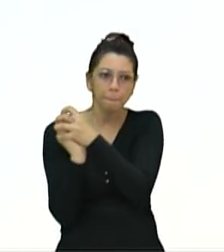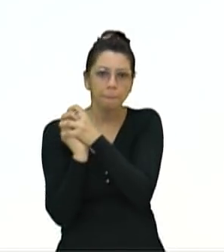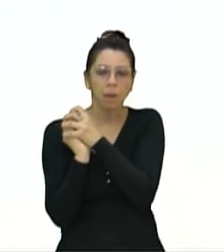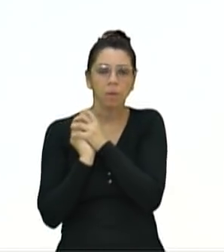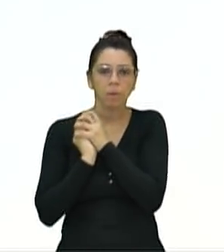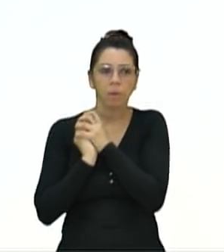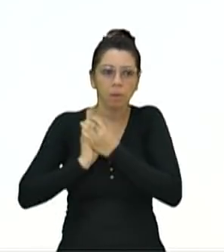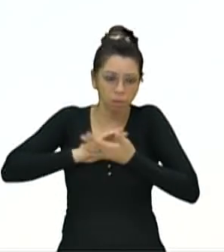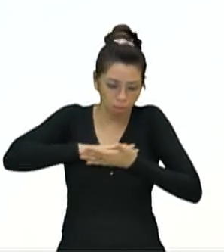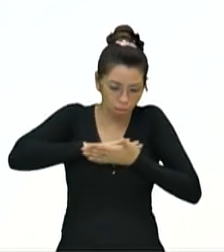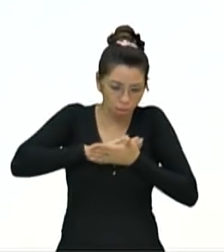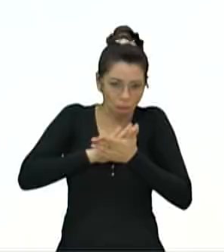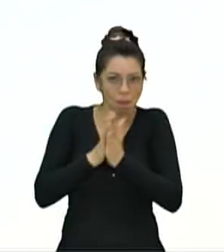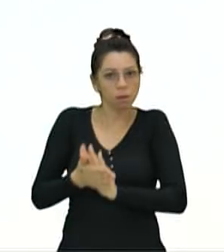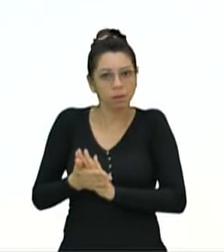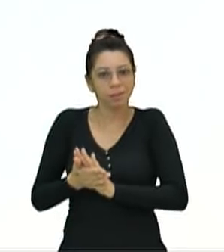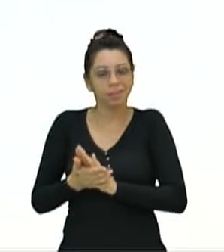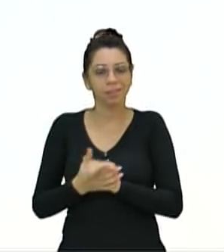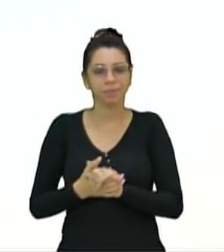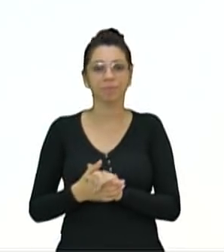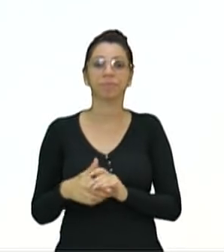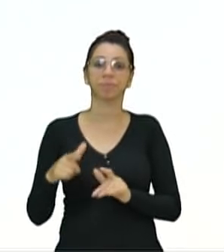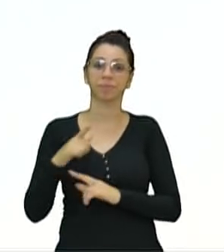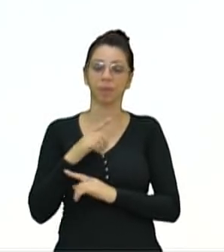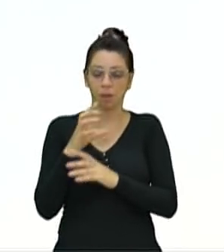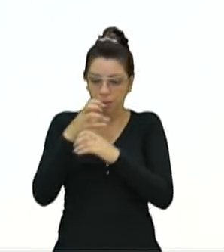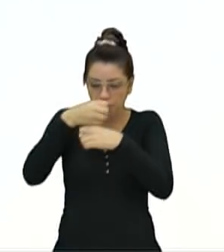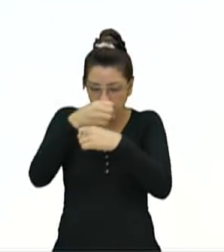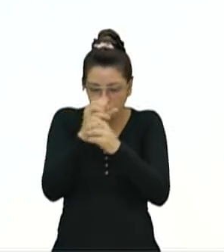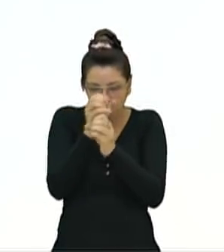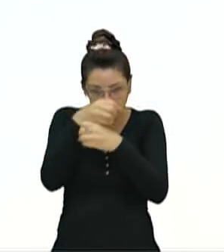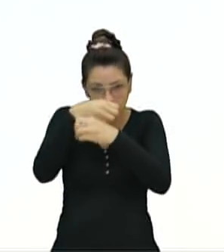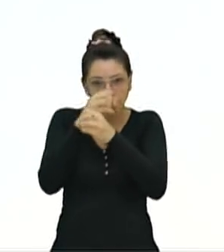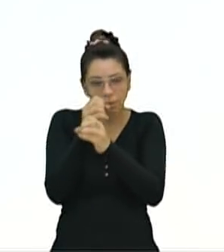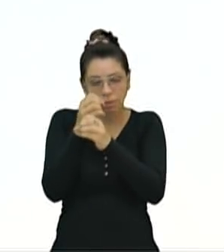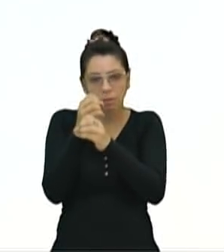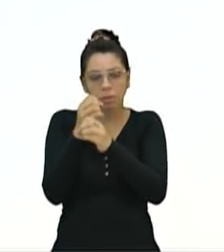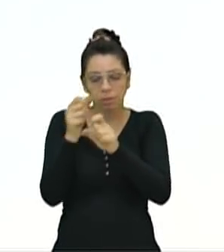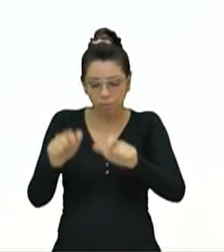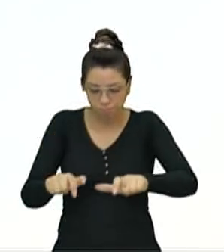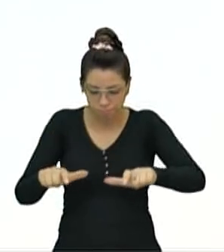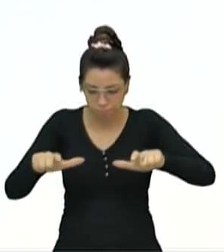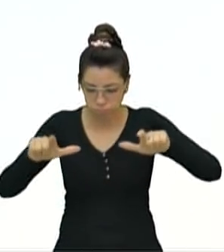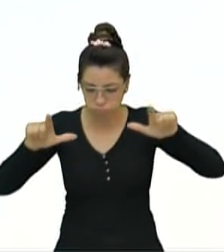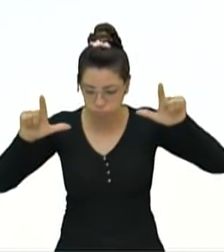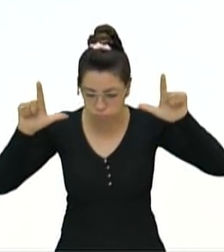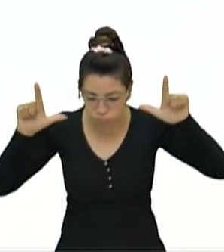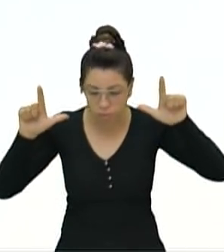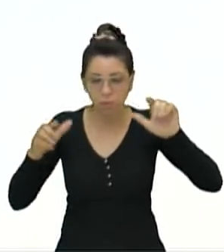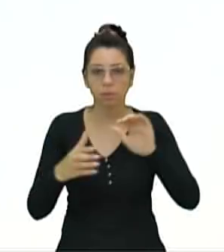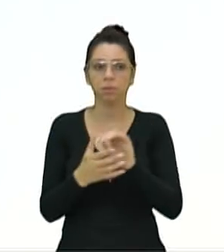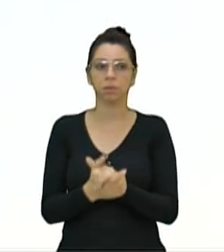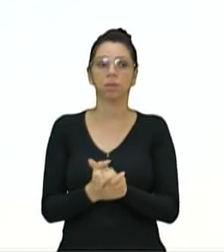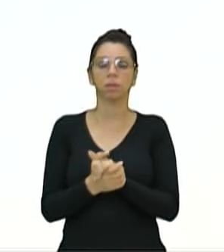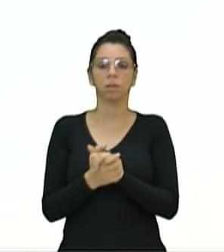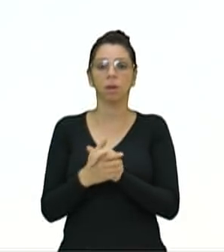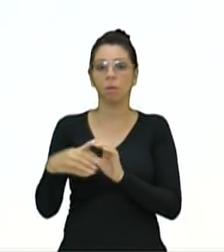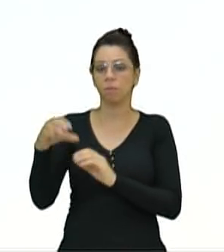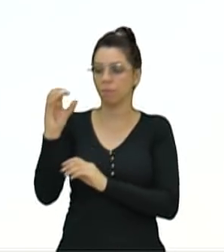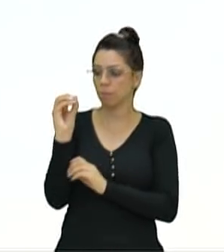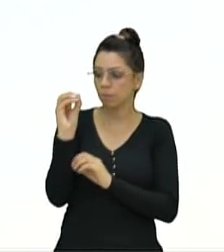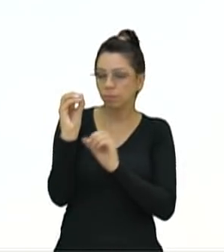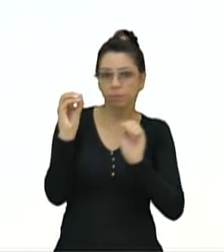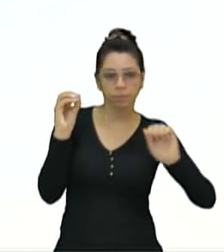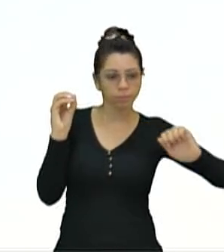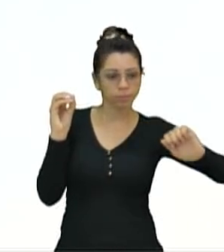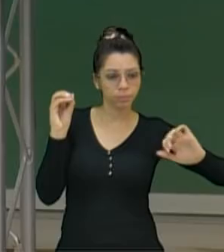tá? Mas as células especiais, que são os glóbulos brancos, o que eles vão fazer? Eles vão tentar se aproximar daquele